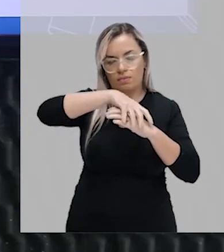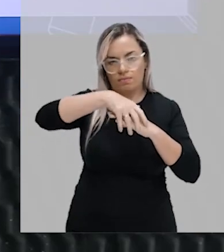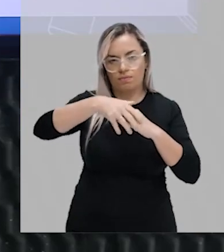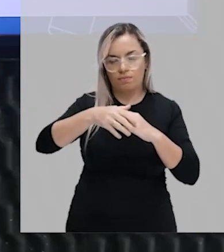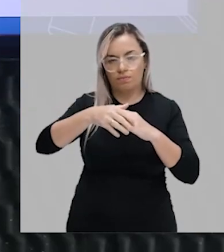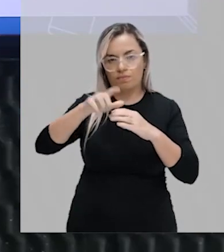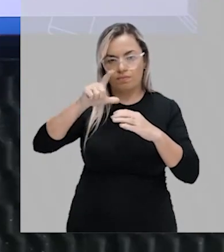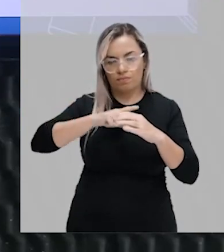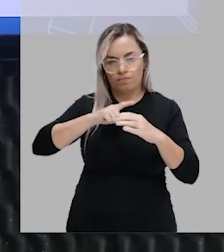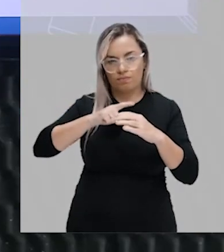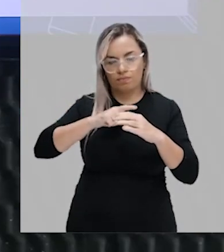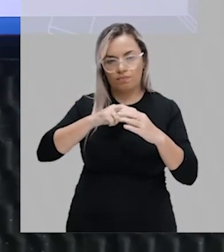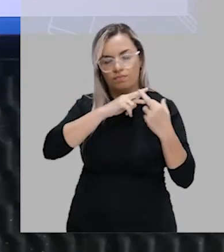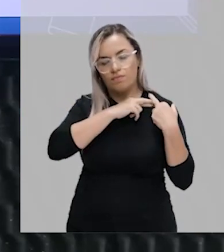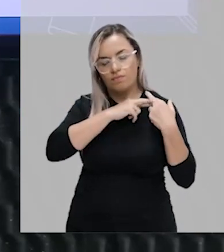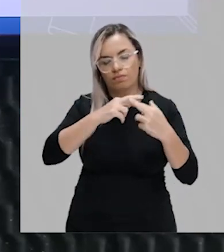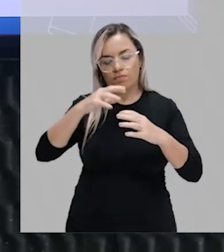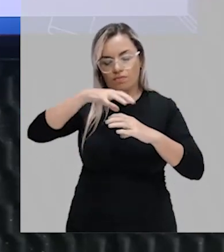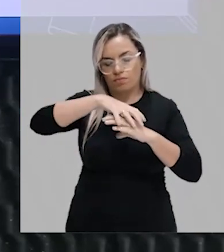plasmática. Então,